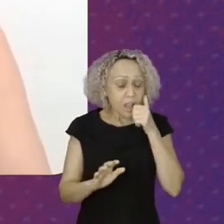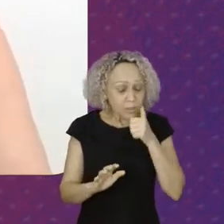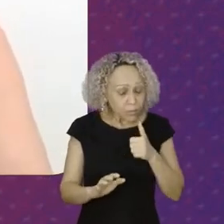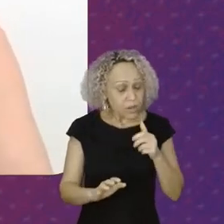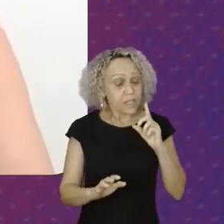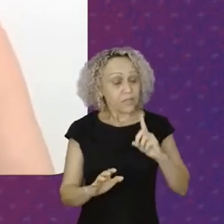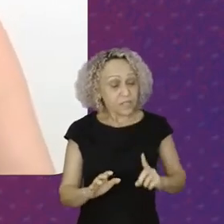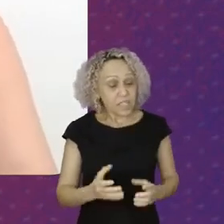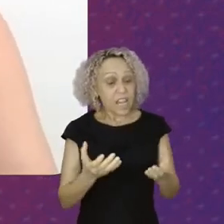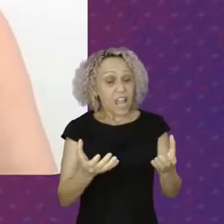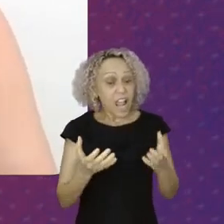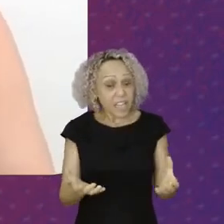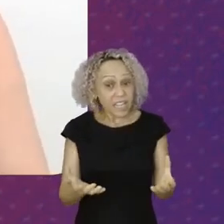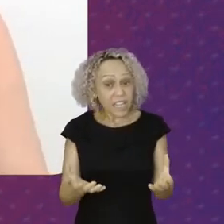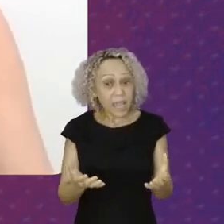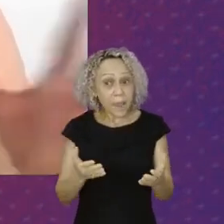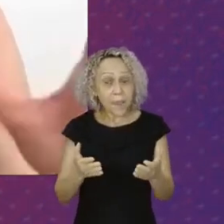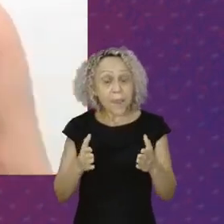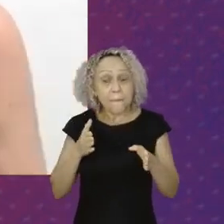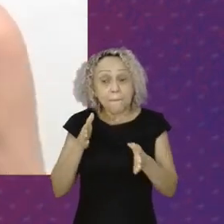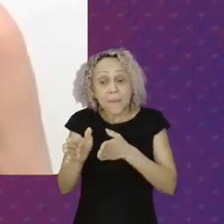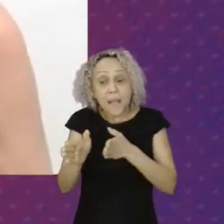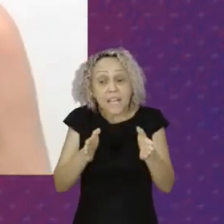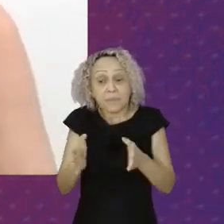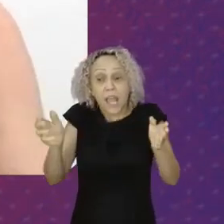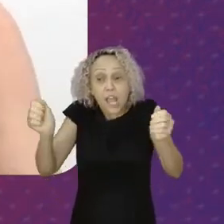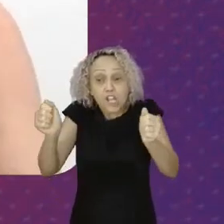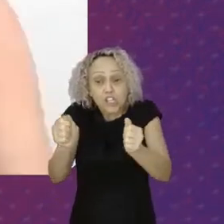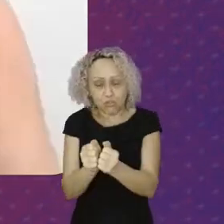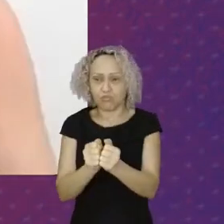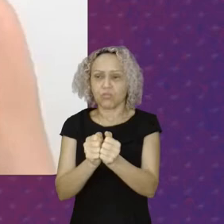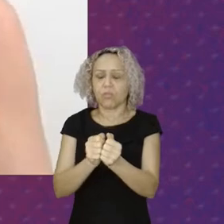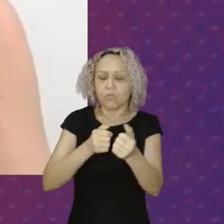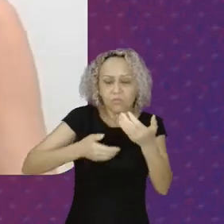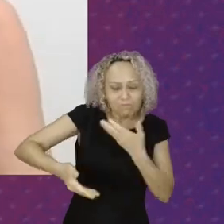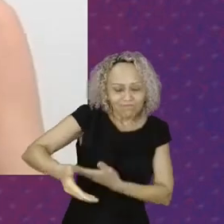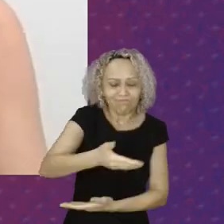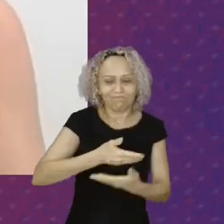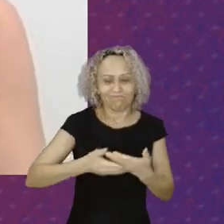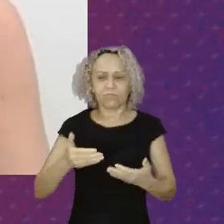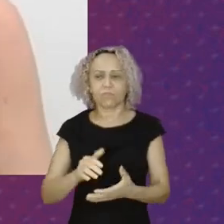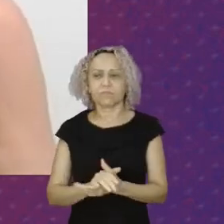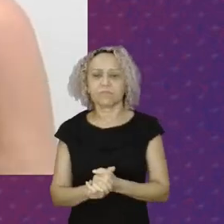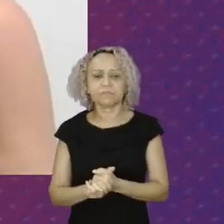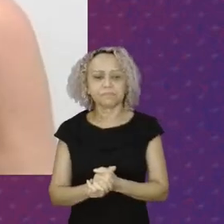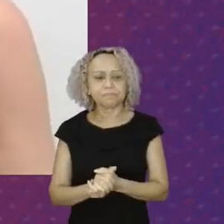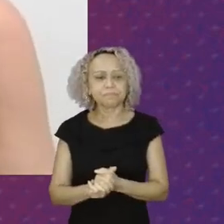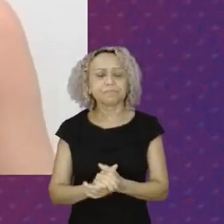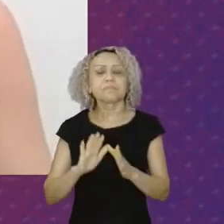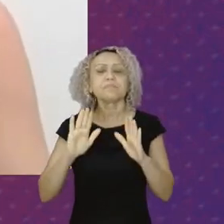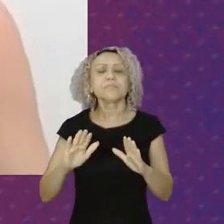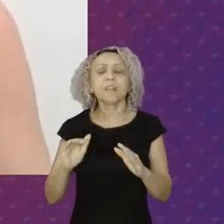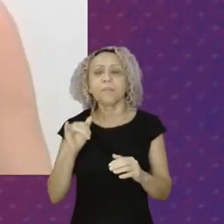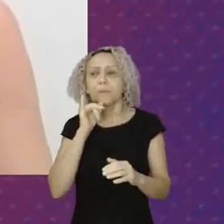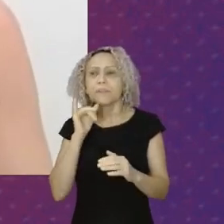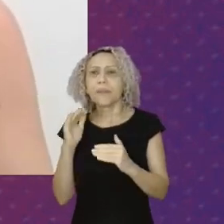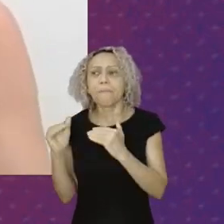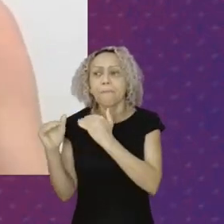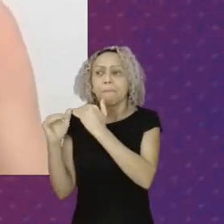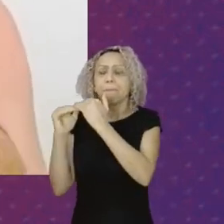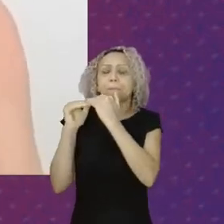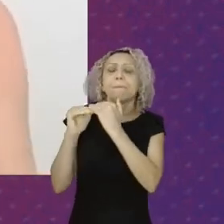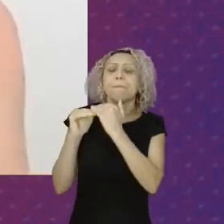sem deficiência, então essas vão poder participar. Então aí nós estamos reforçando um paradigma integracionista,